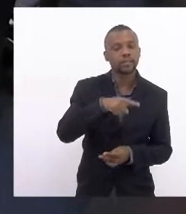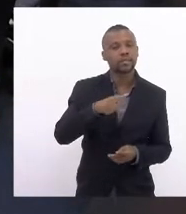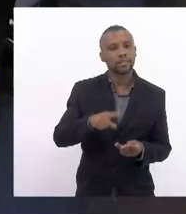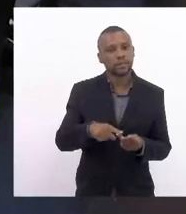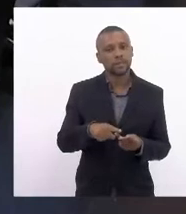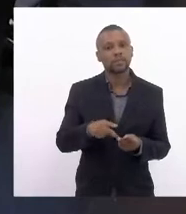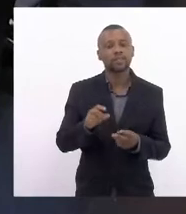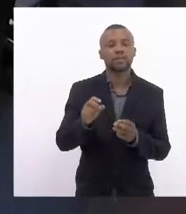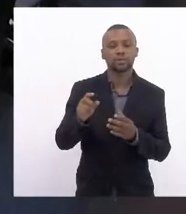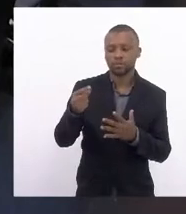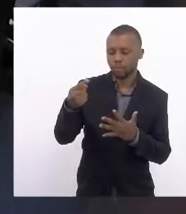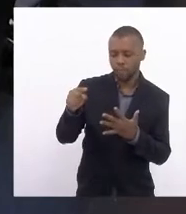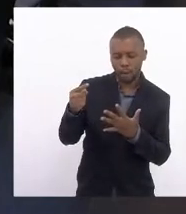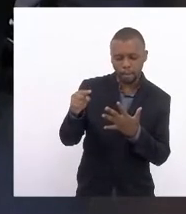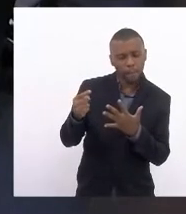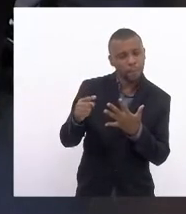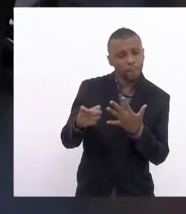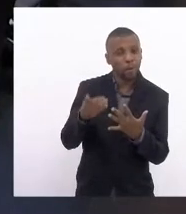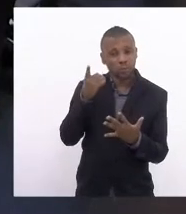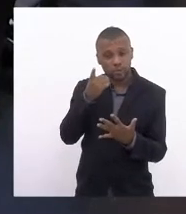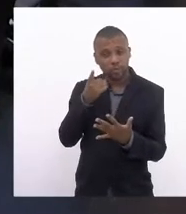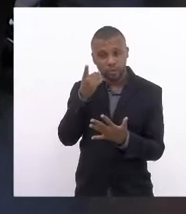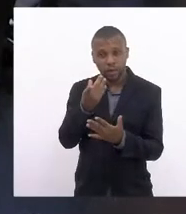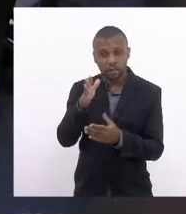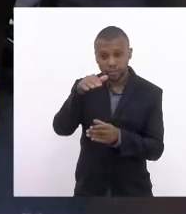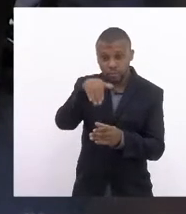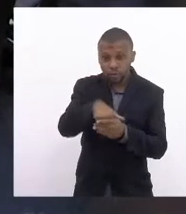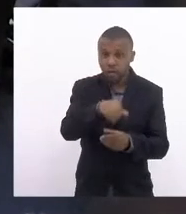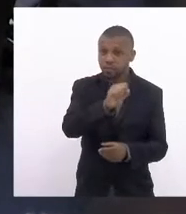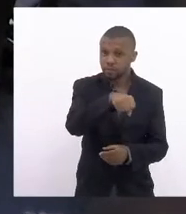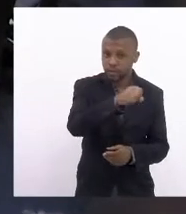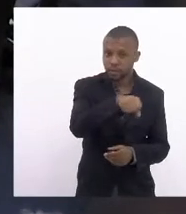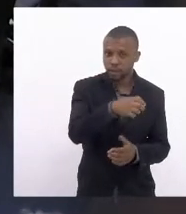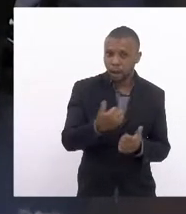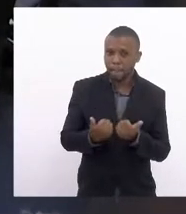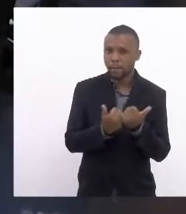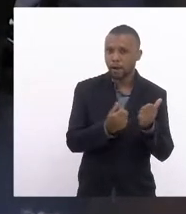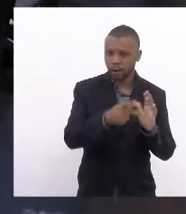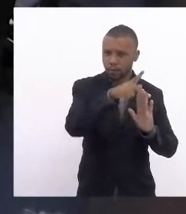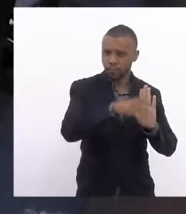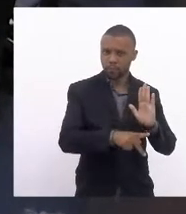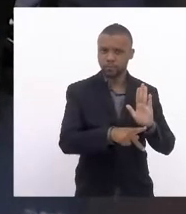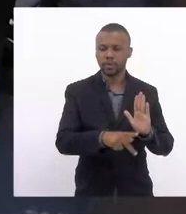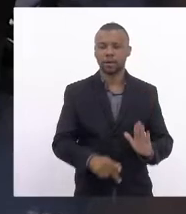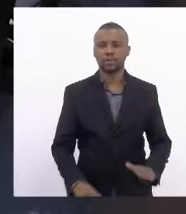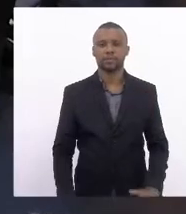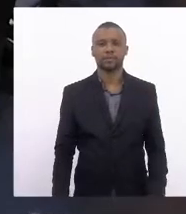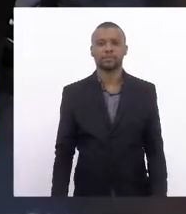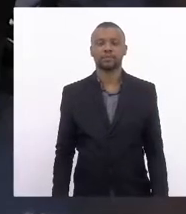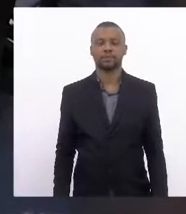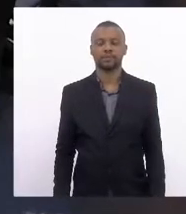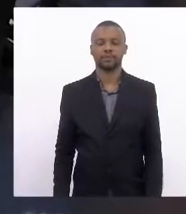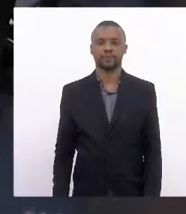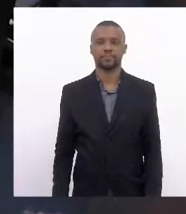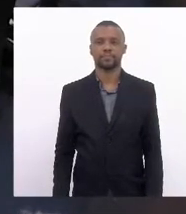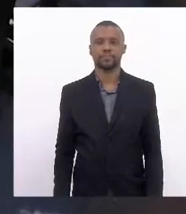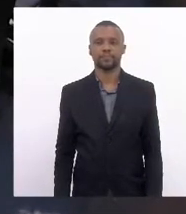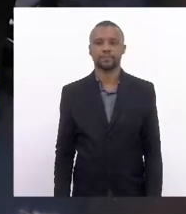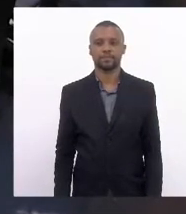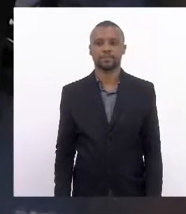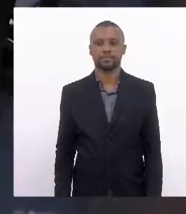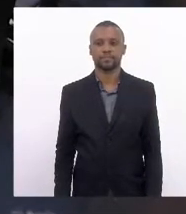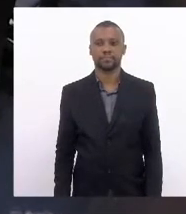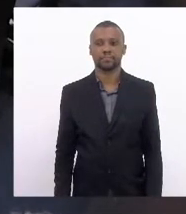já votou, deputado Lucinha já votou, deputado Luiz Martins deputado já votou, deputado Luiz Paulo já votou, deputado